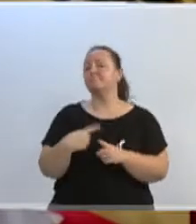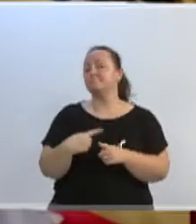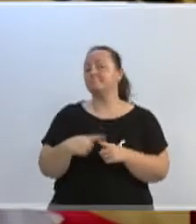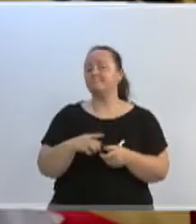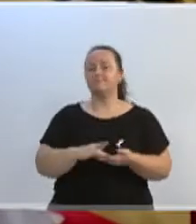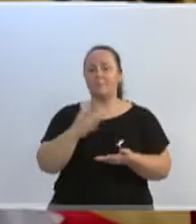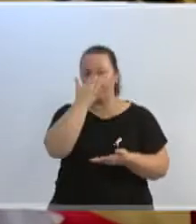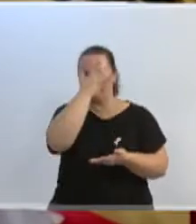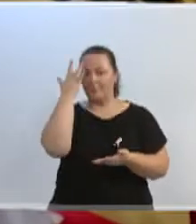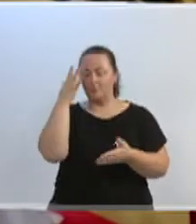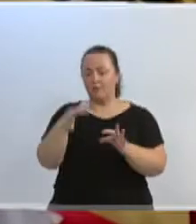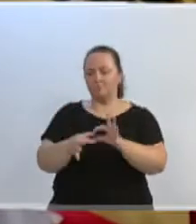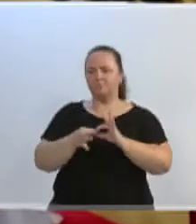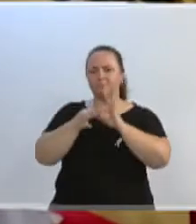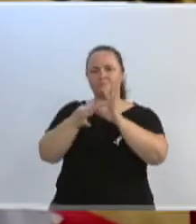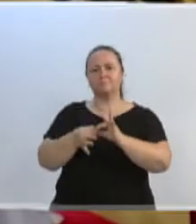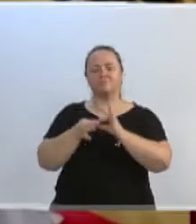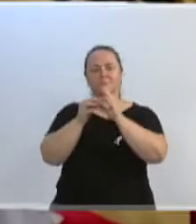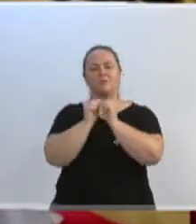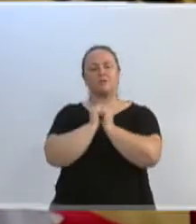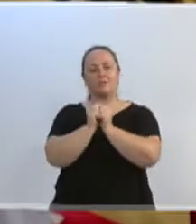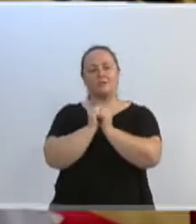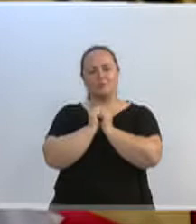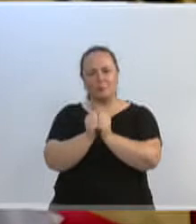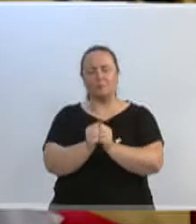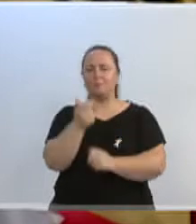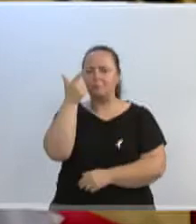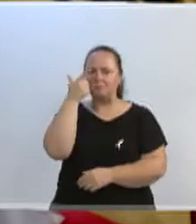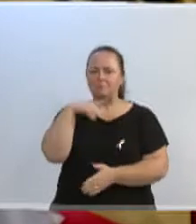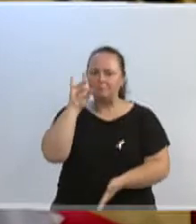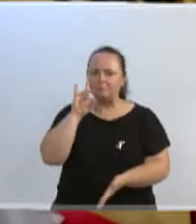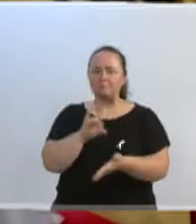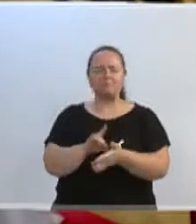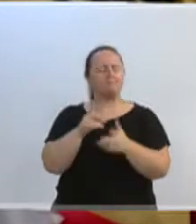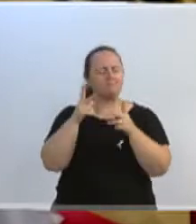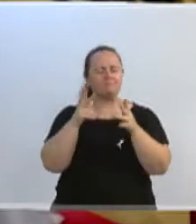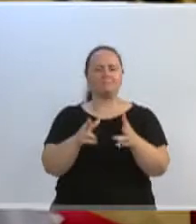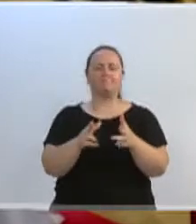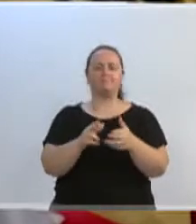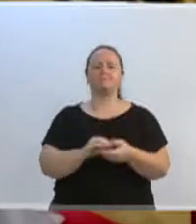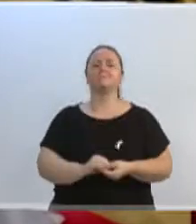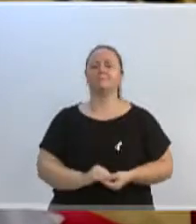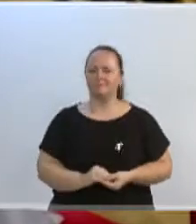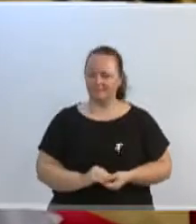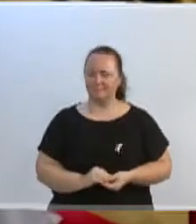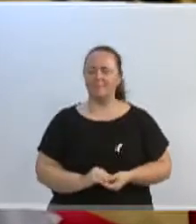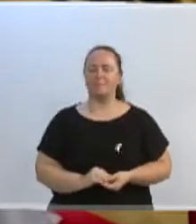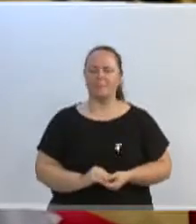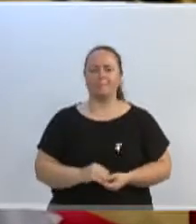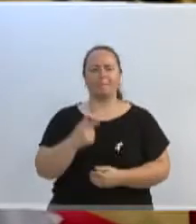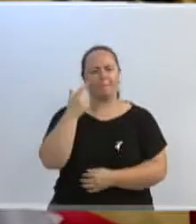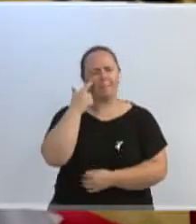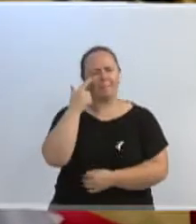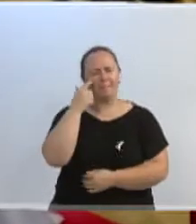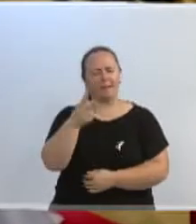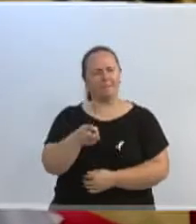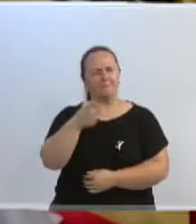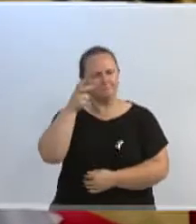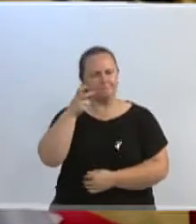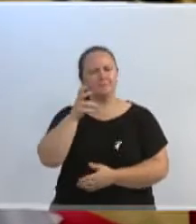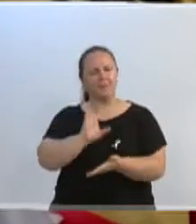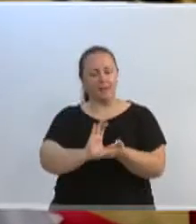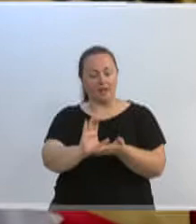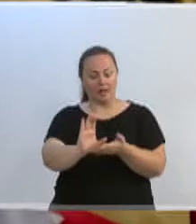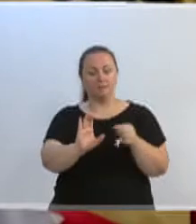vai unir junto conosco aqui para buscar exatamente o recurso. Então, eu vejo aqui que a demanda de recursos,